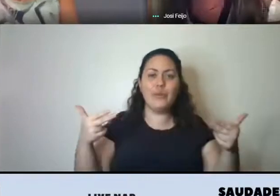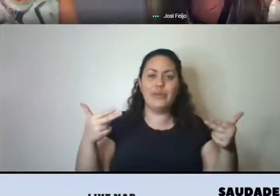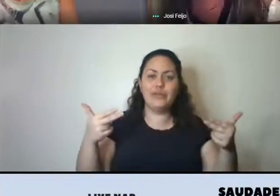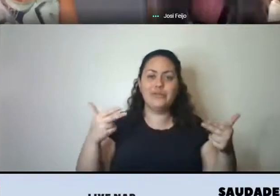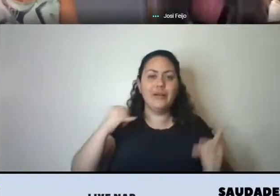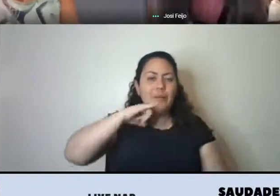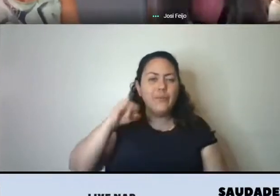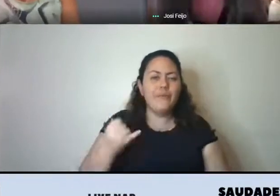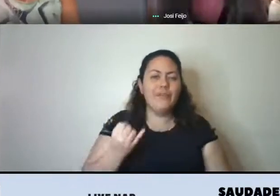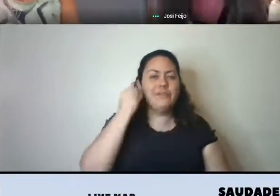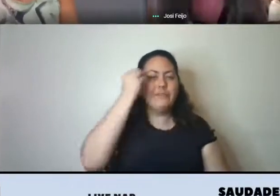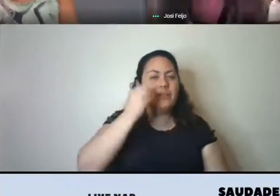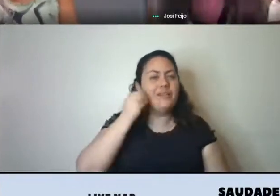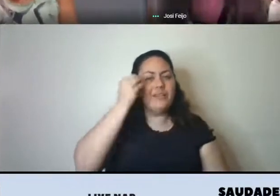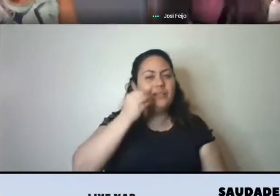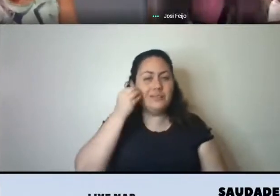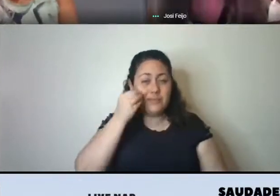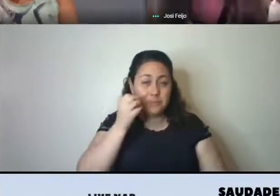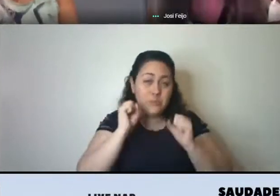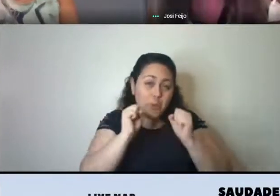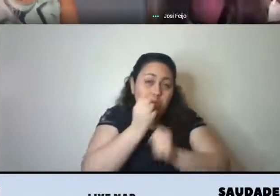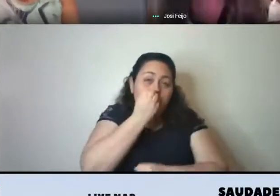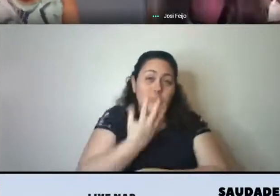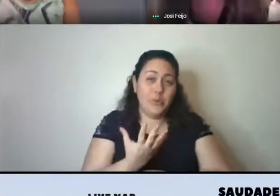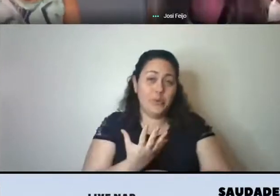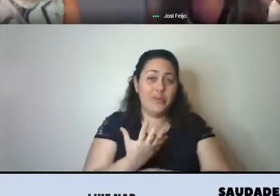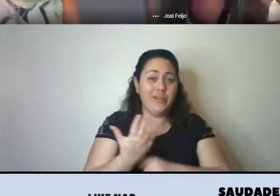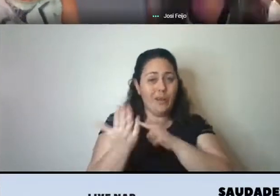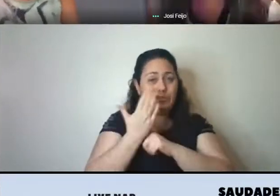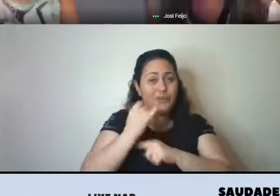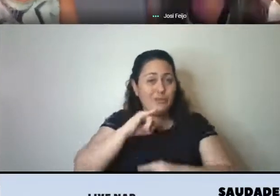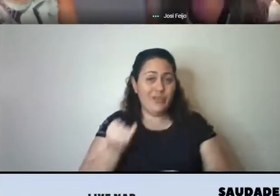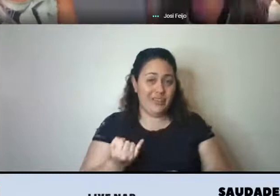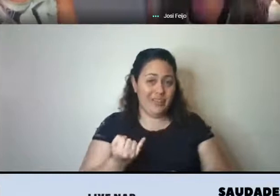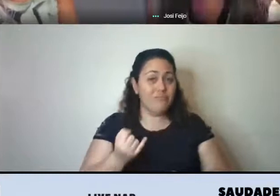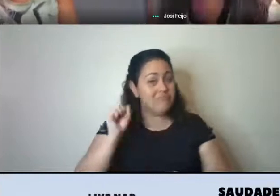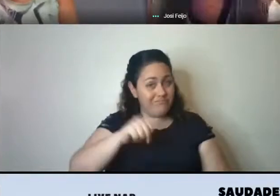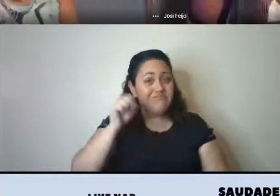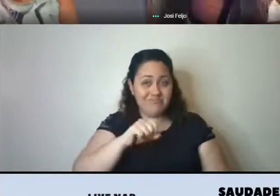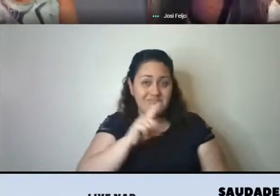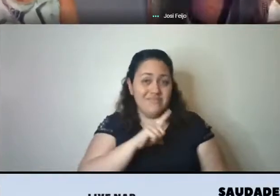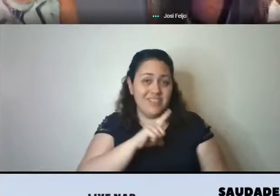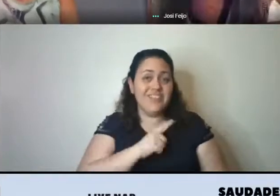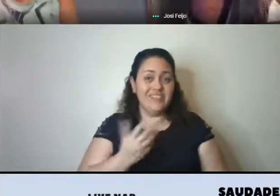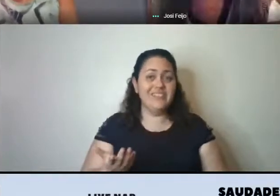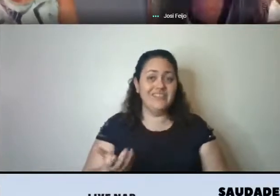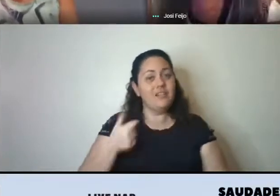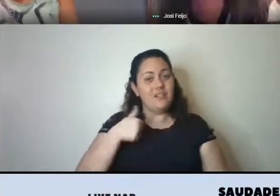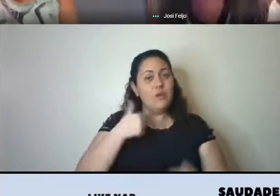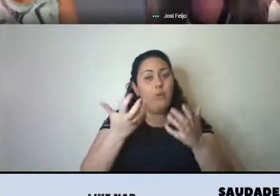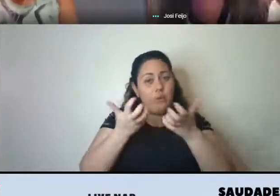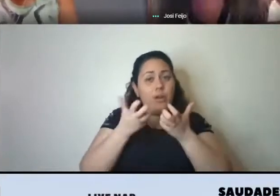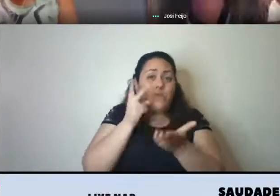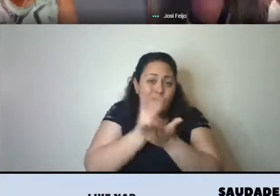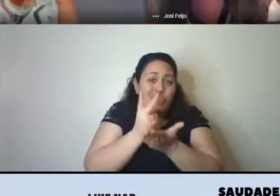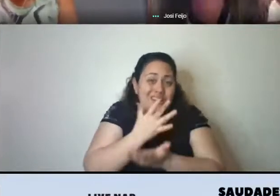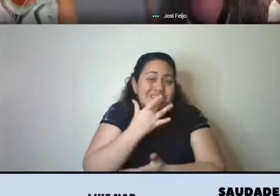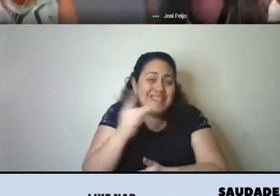vivendo agora que podem ser boas e que a gente pode aproveitar? Sim, eu quero continuar botando sal na